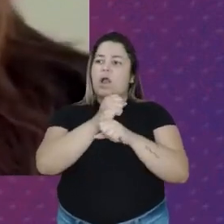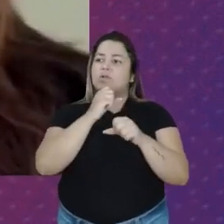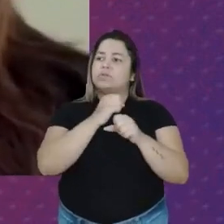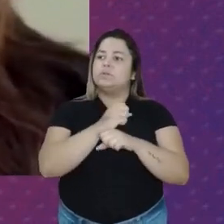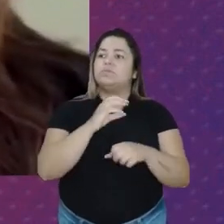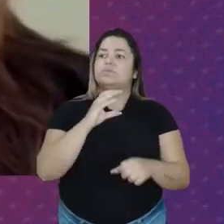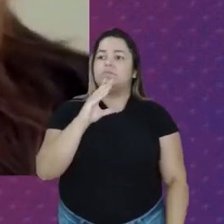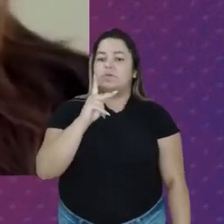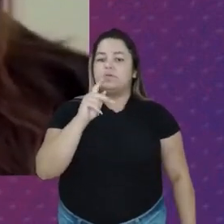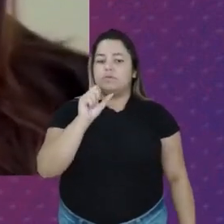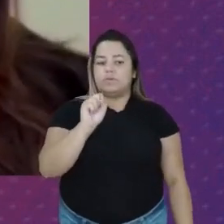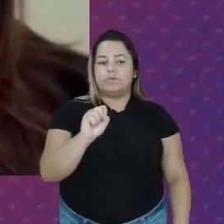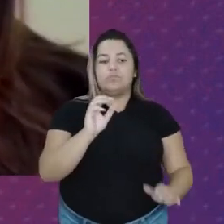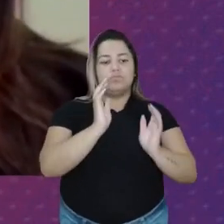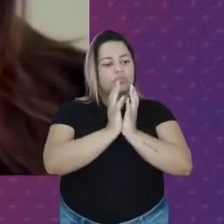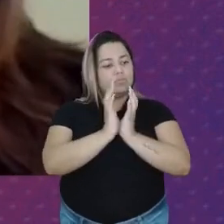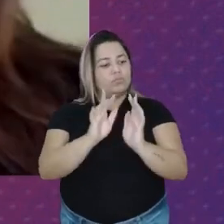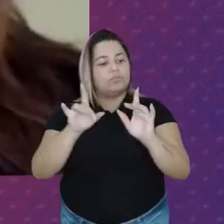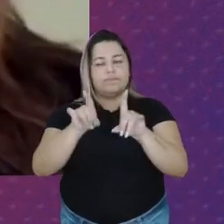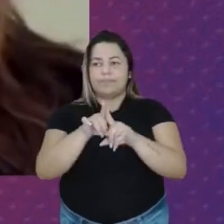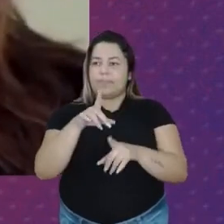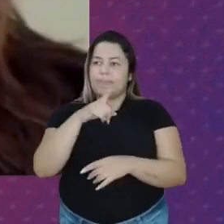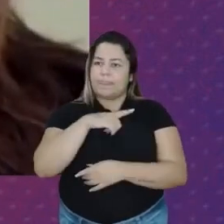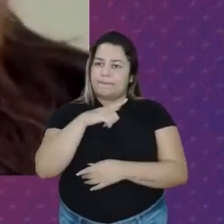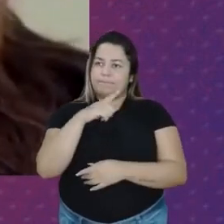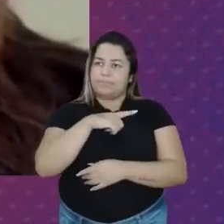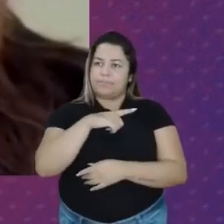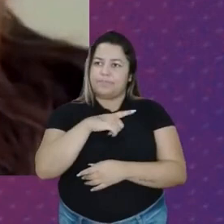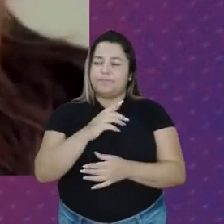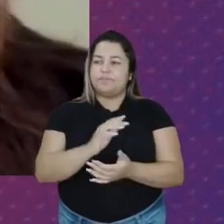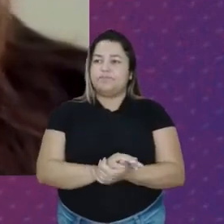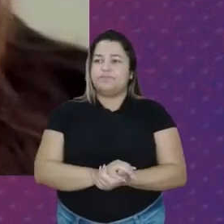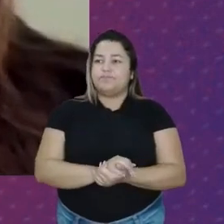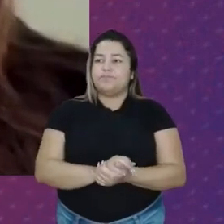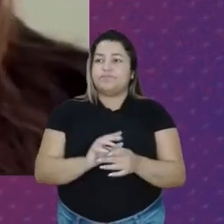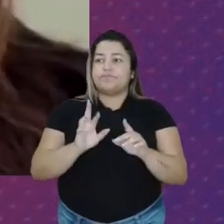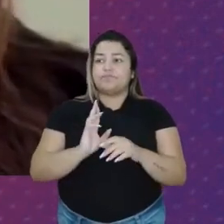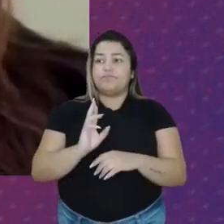chapas proporcionais ali, olha, você tem, né, uma lei tem